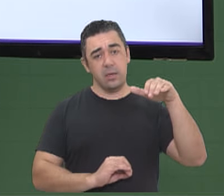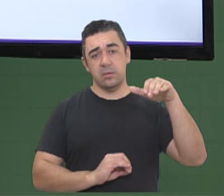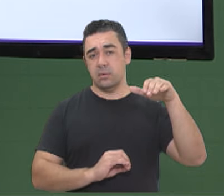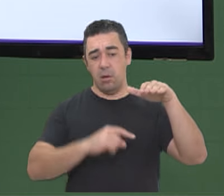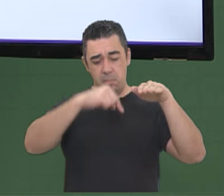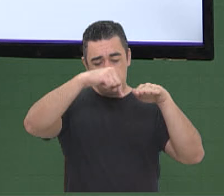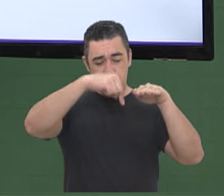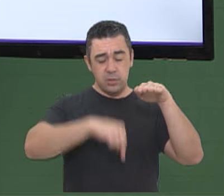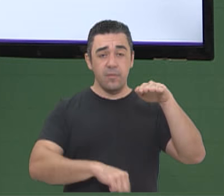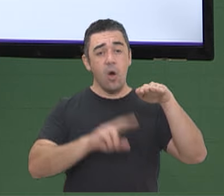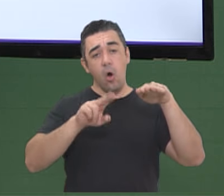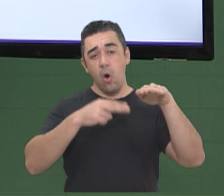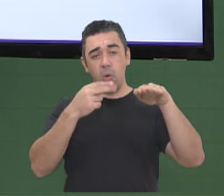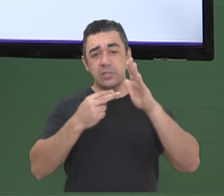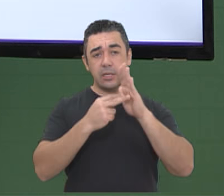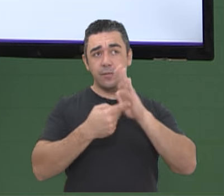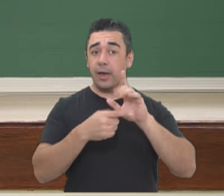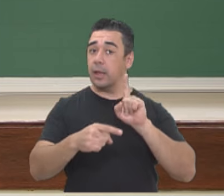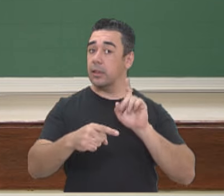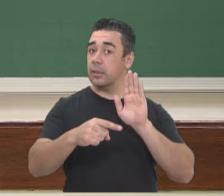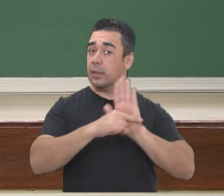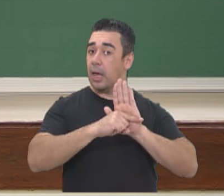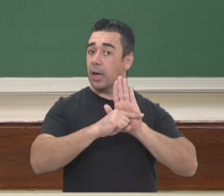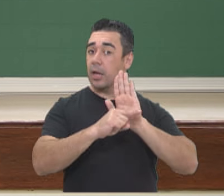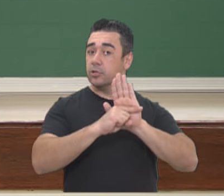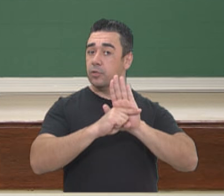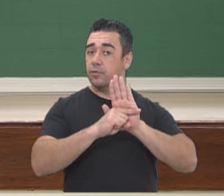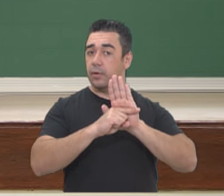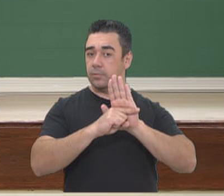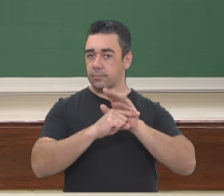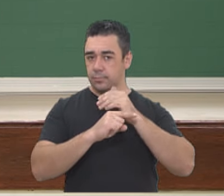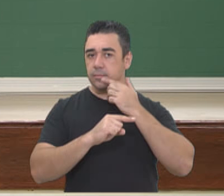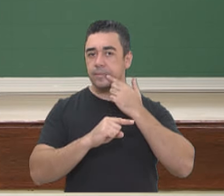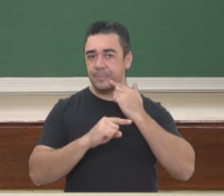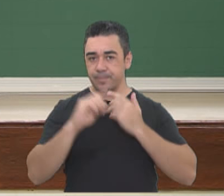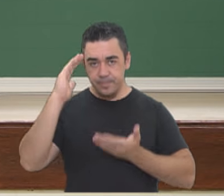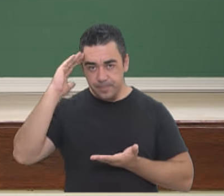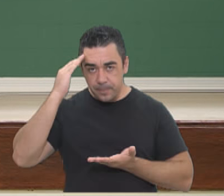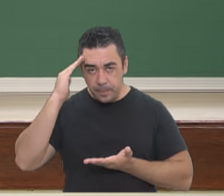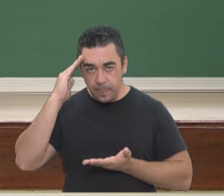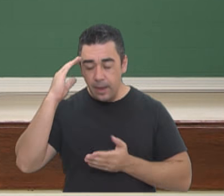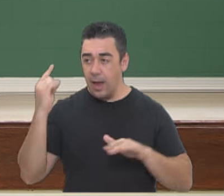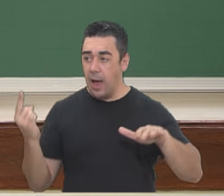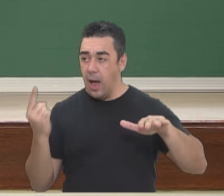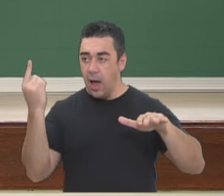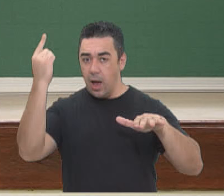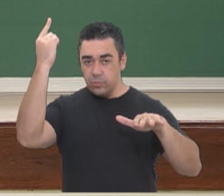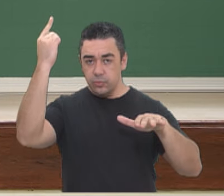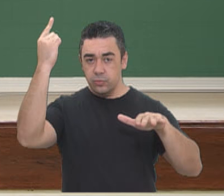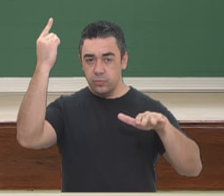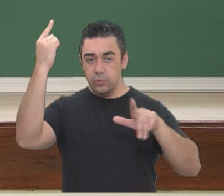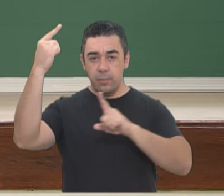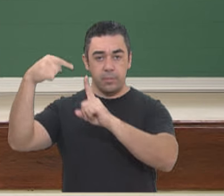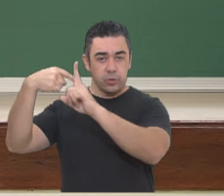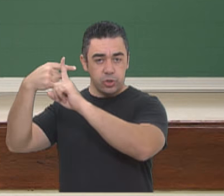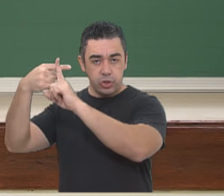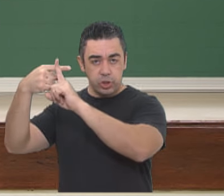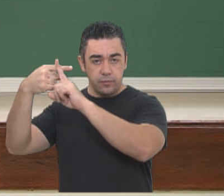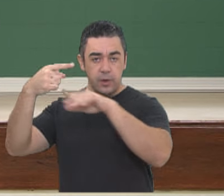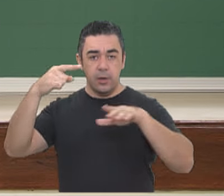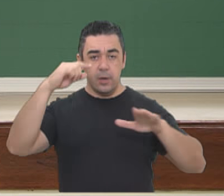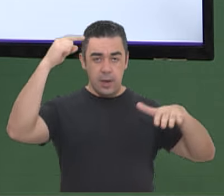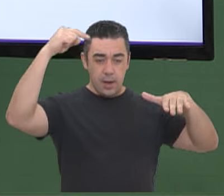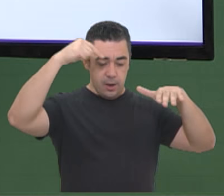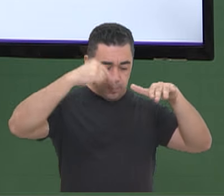altitude negativa. Ah, professor, então já está me dando uma dica aqui. Altitude negativa e altitude positiva.